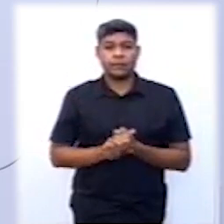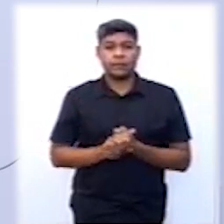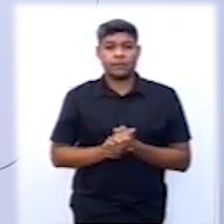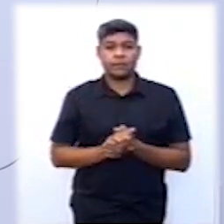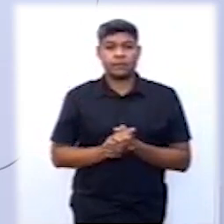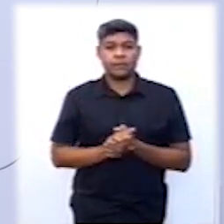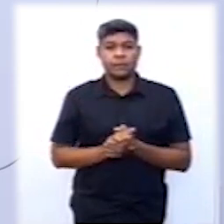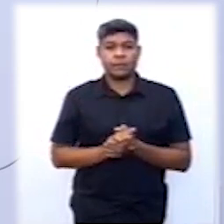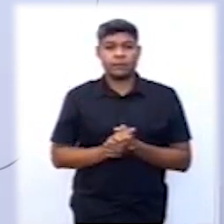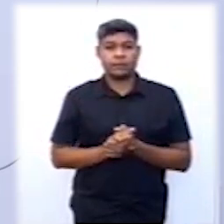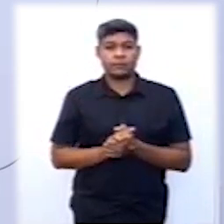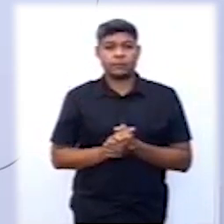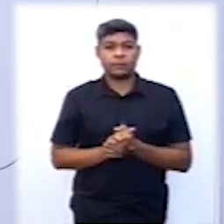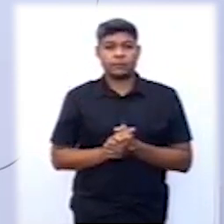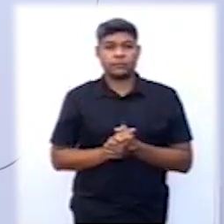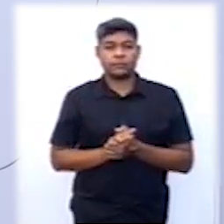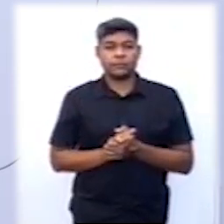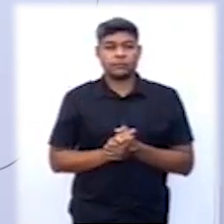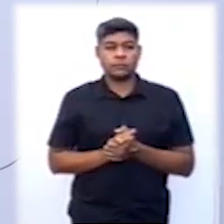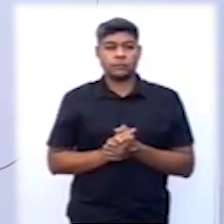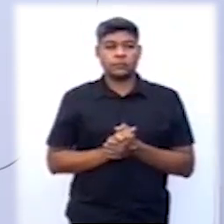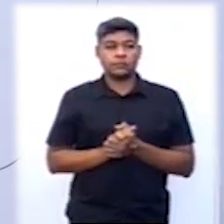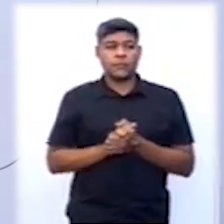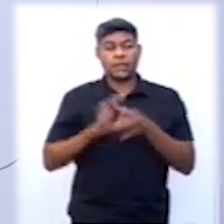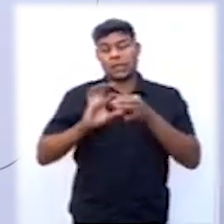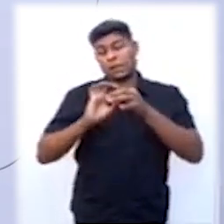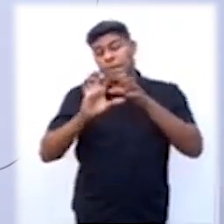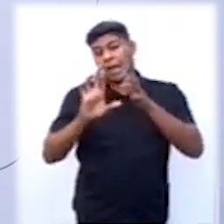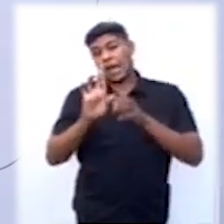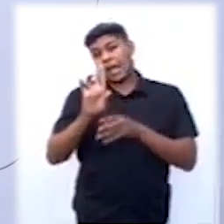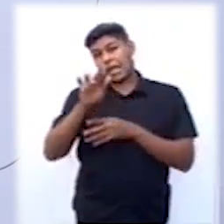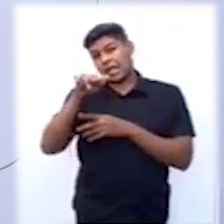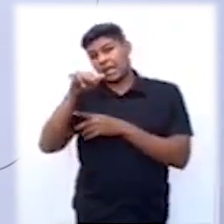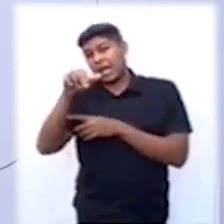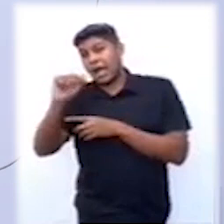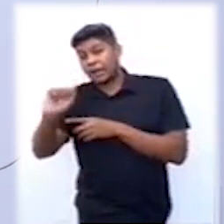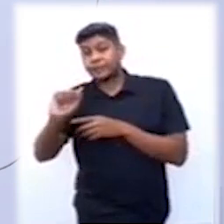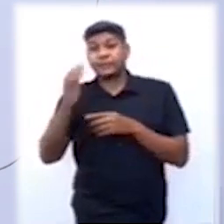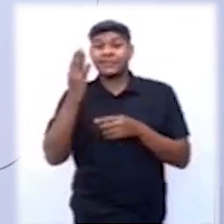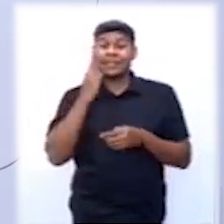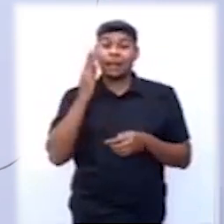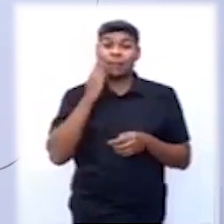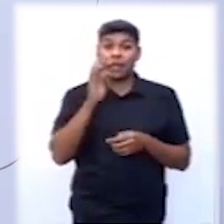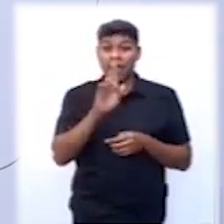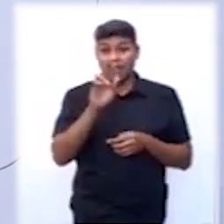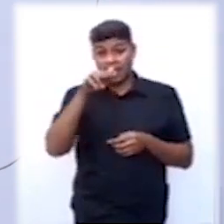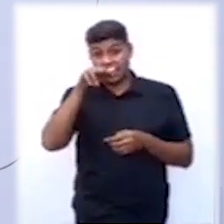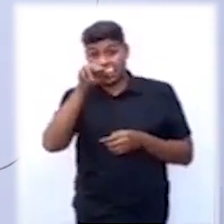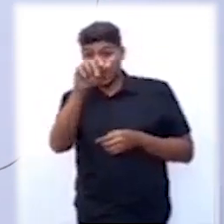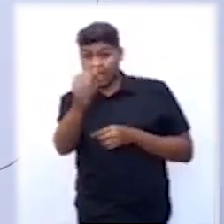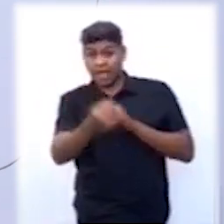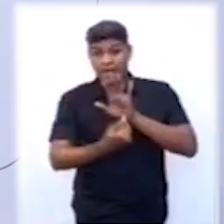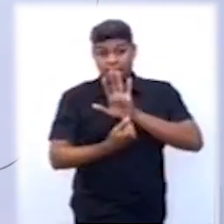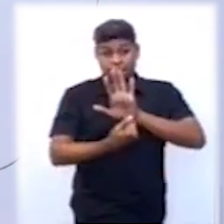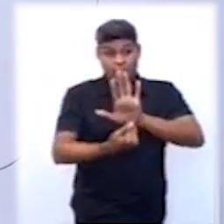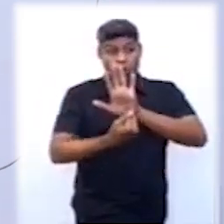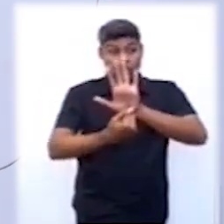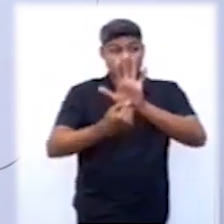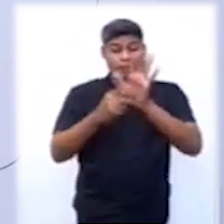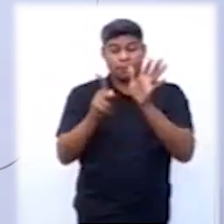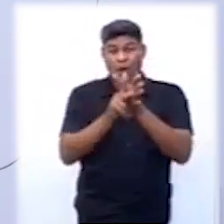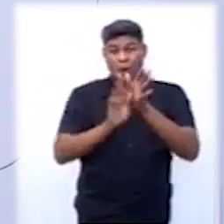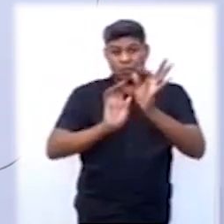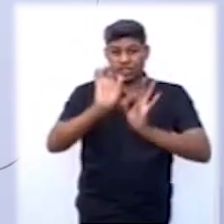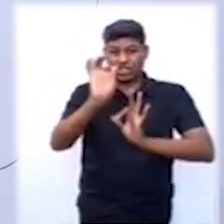e fica a estrutura dele bem aqui, ó. Ele libera esse RNA. Esse RNA, galera, deixa eu mostrar aqui através de esquema